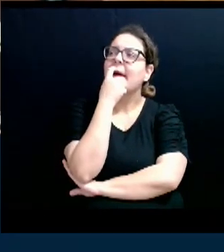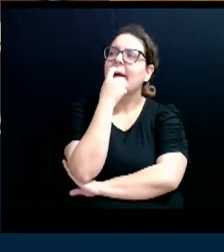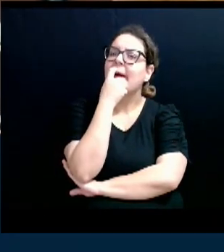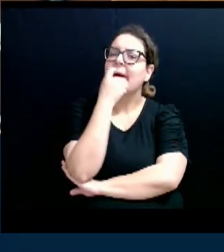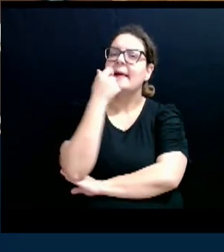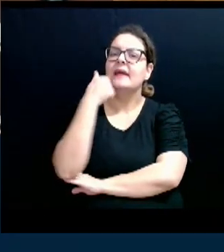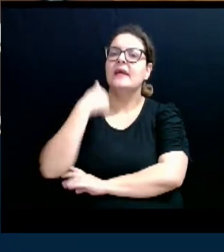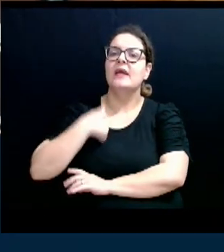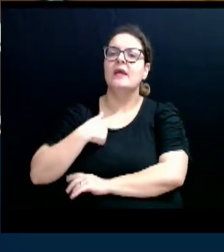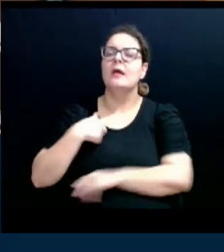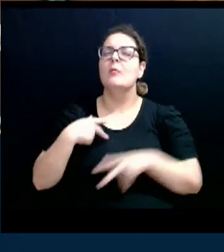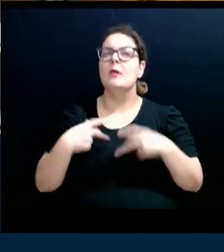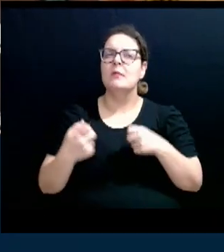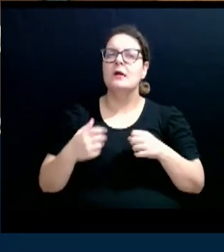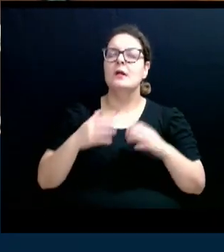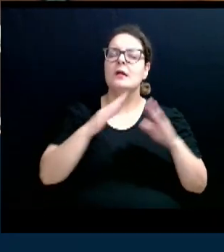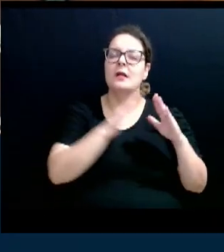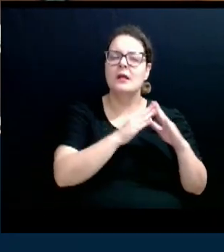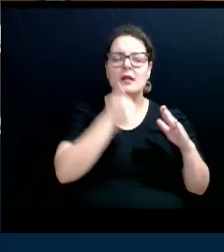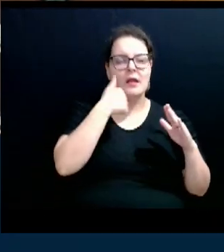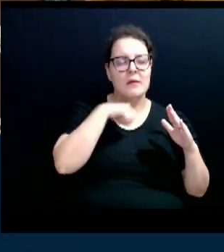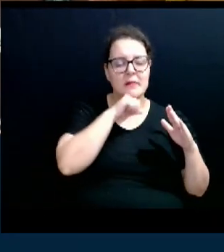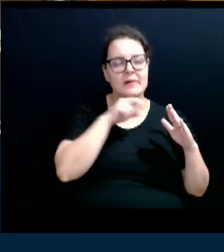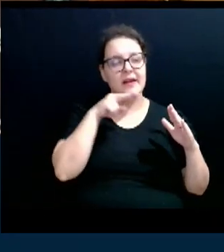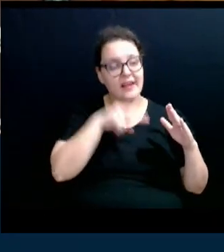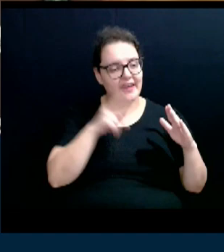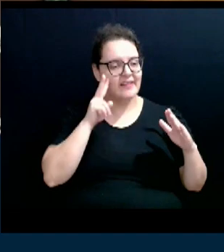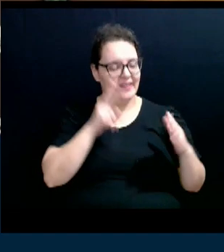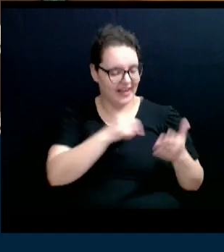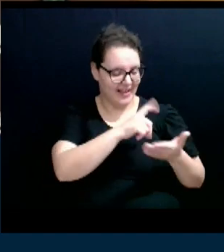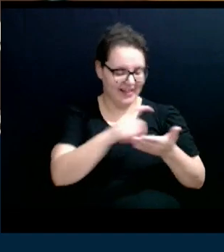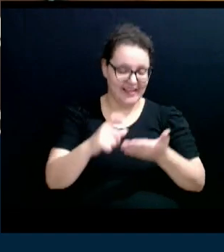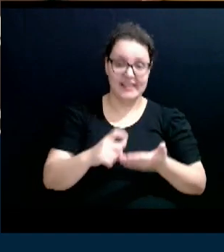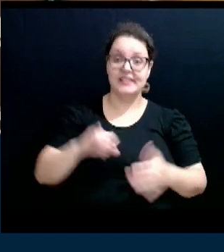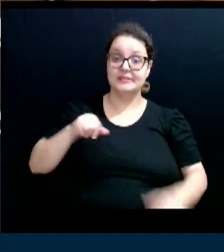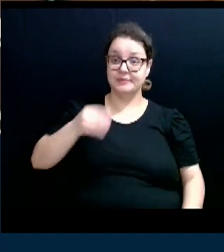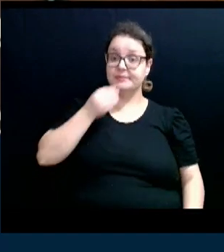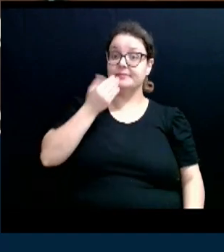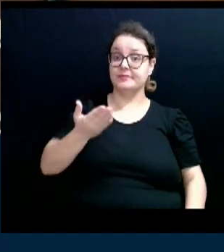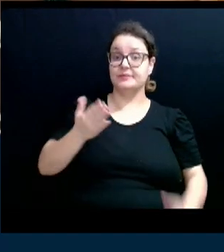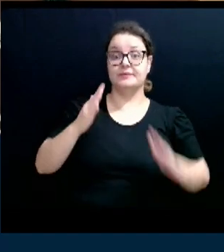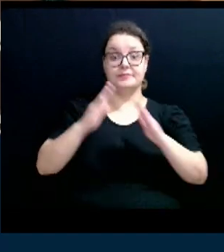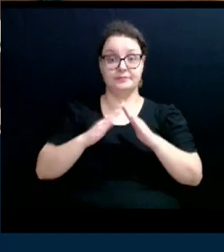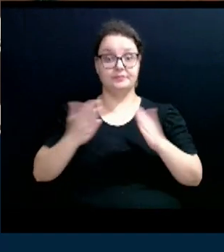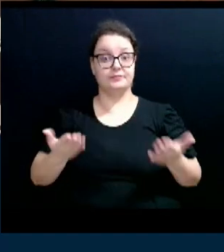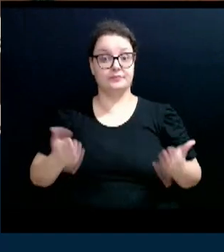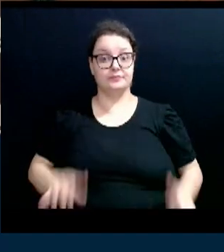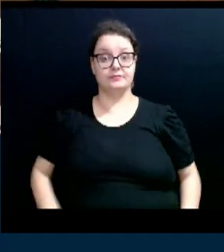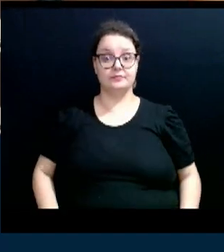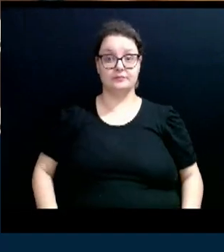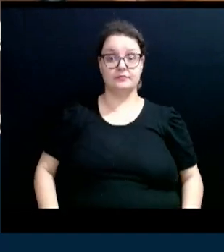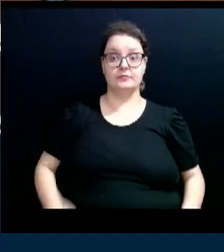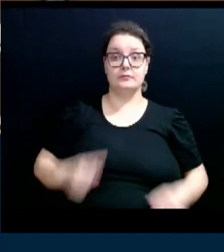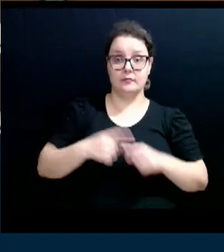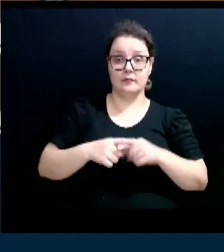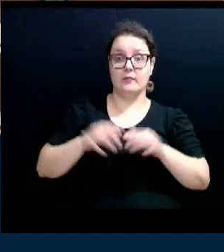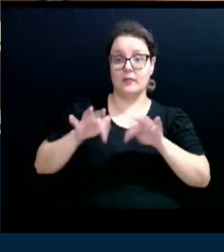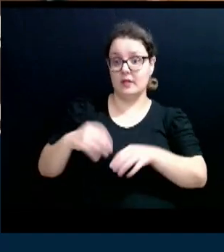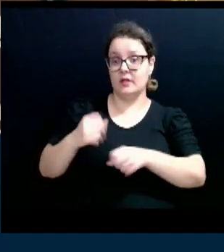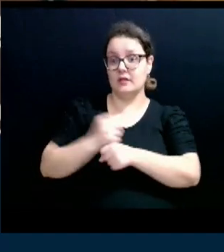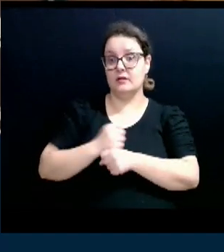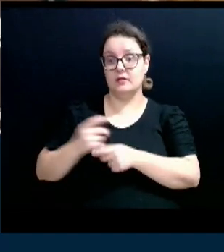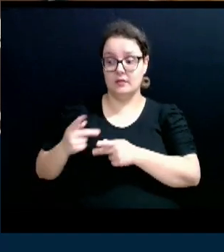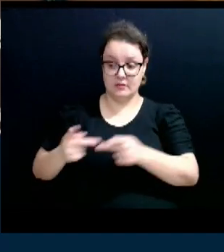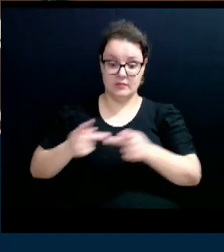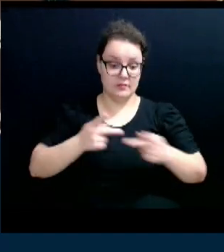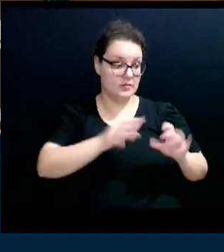olhando novamente os álbuns. Então é uma oportunidade que você aí de casa tem, né? Porque final de ano a gente sempre visita, né? Famílias.